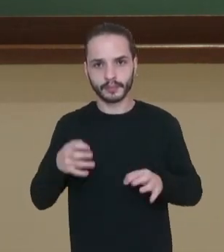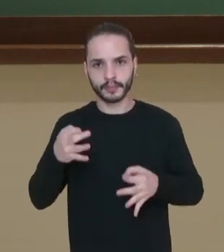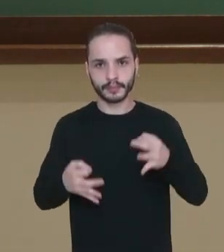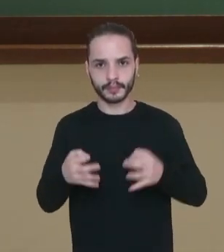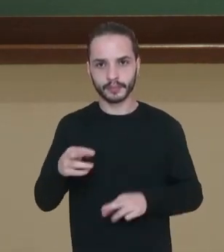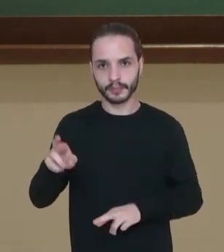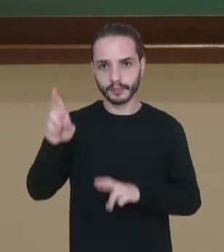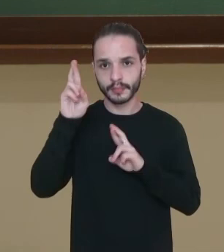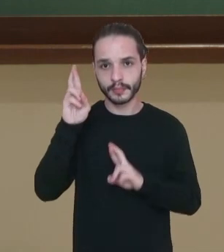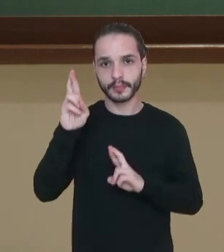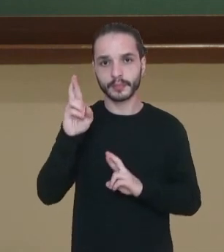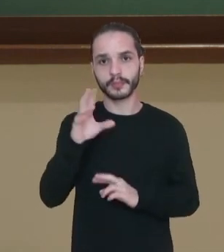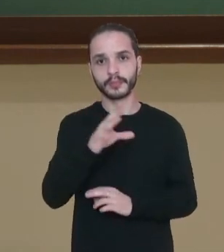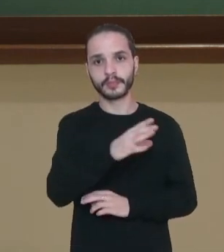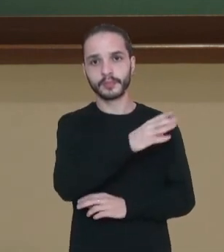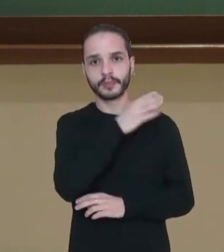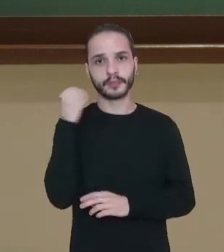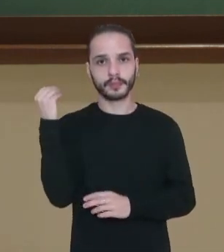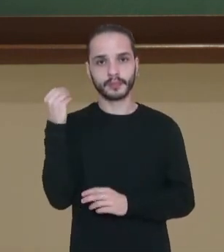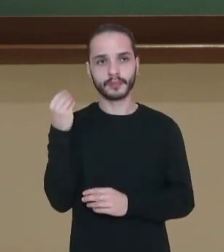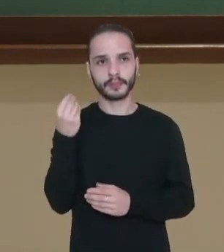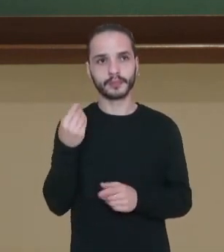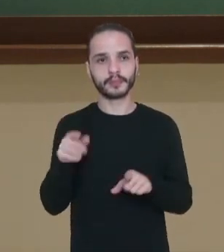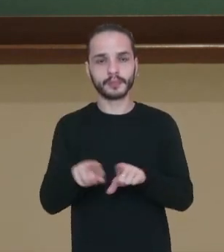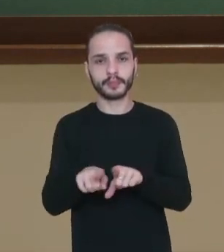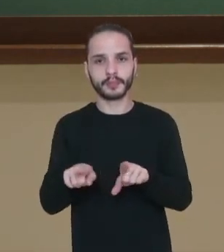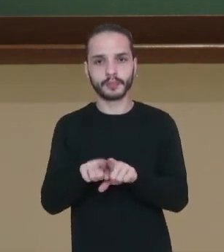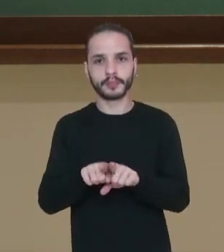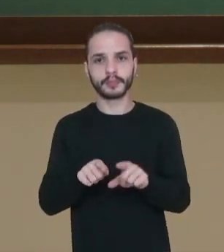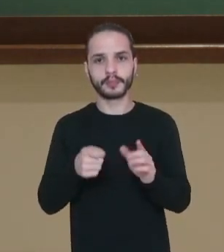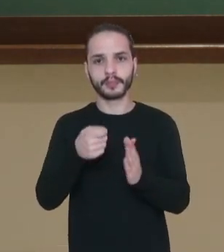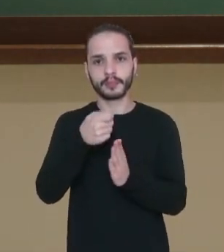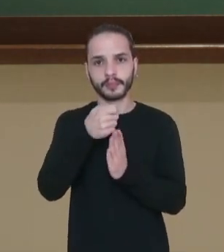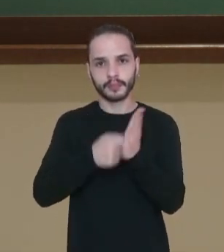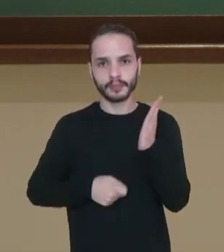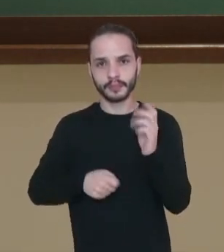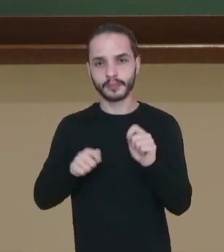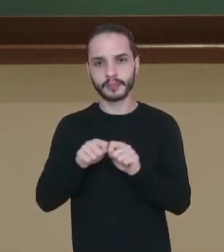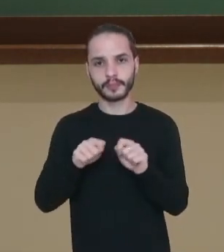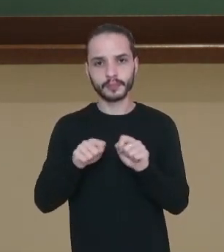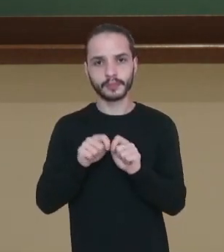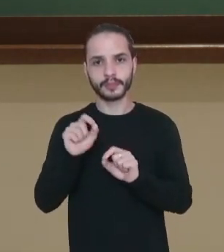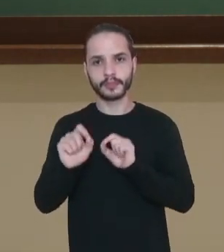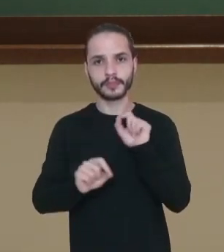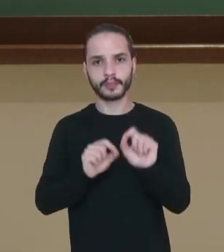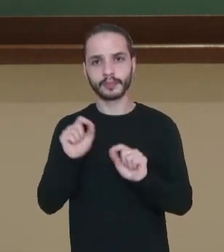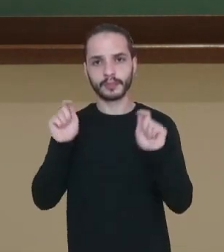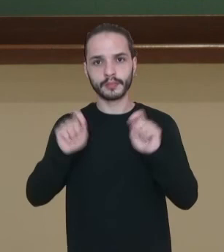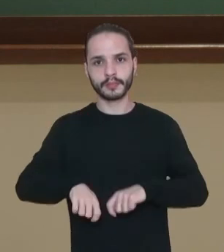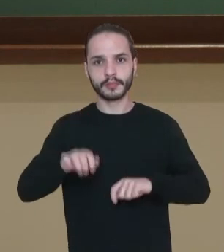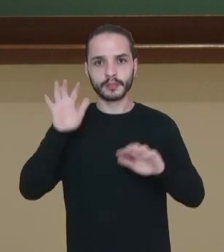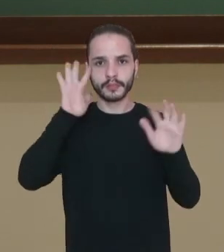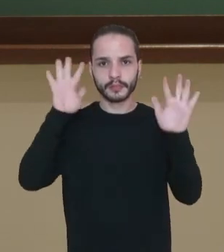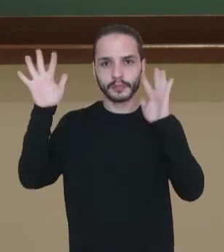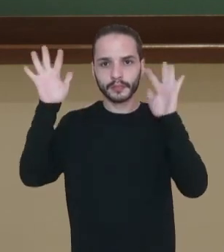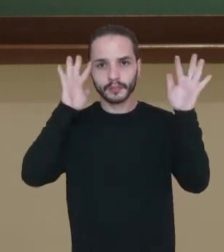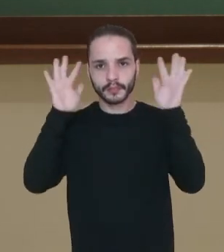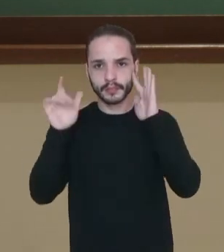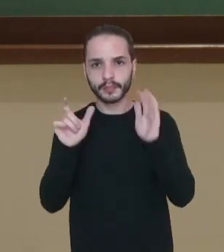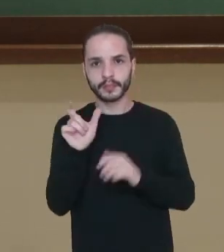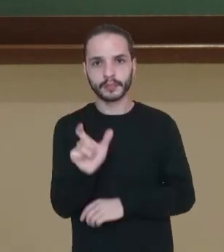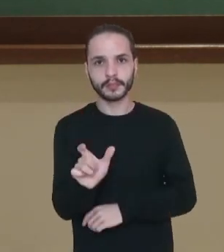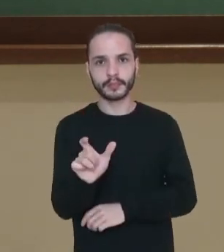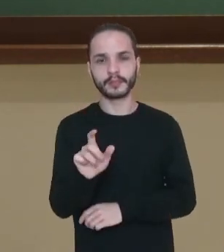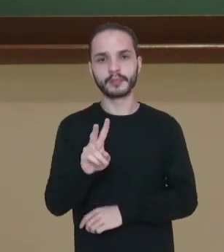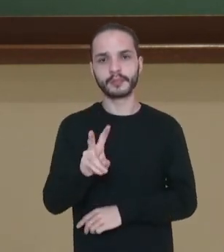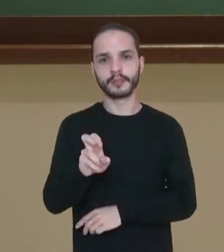que vocês tenham gostado, né? Também produzimos aí a possibilidade de fazer reflexões sobre a palavra veredito, né?